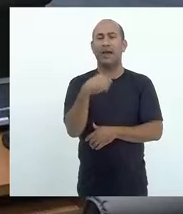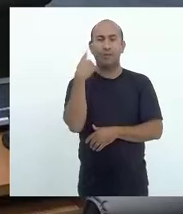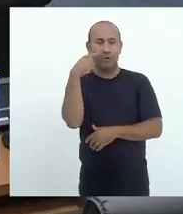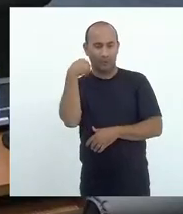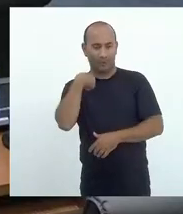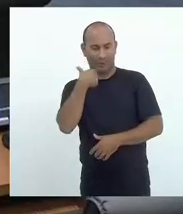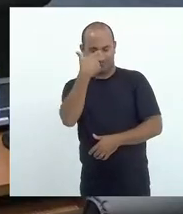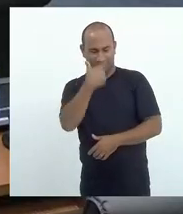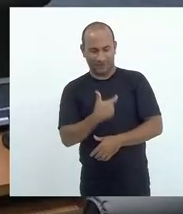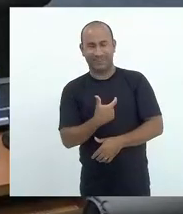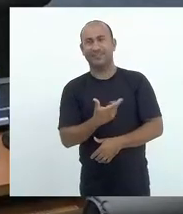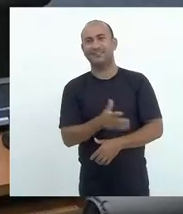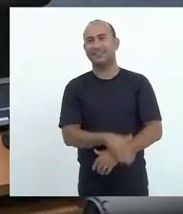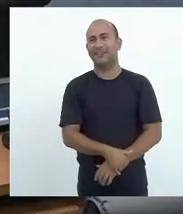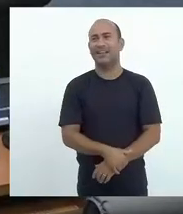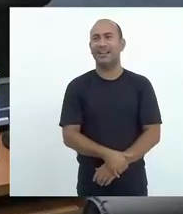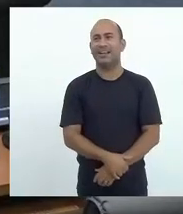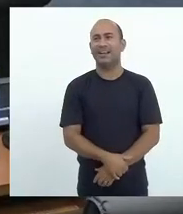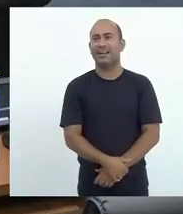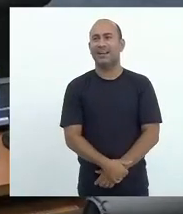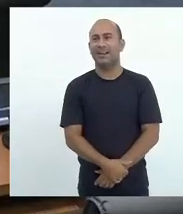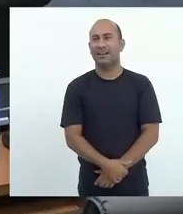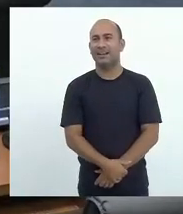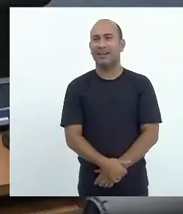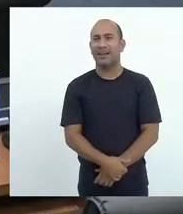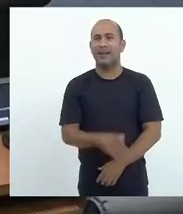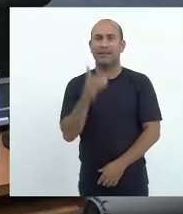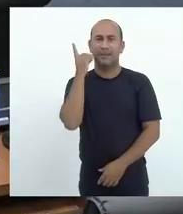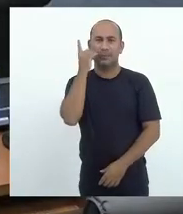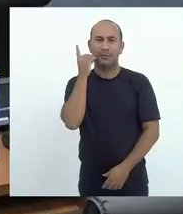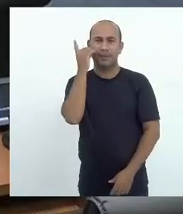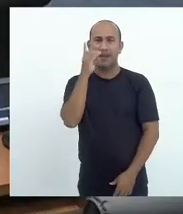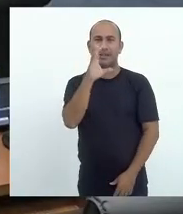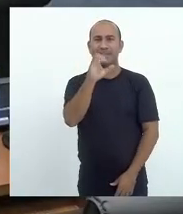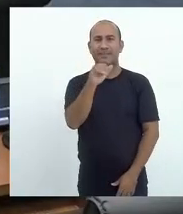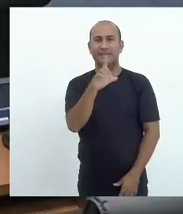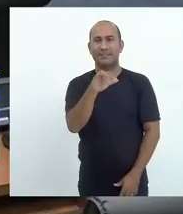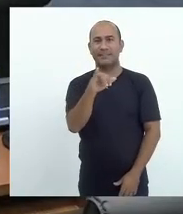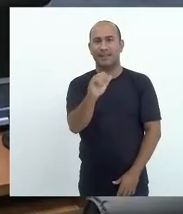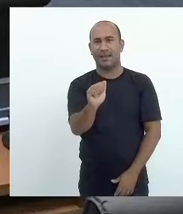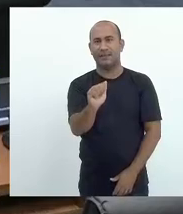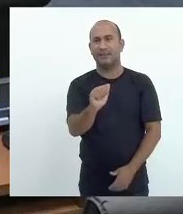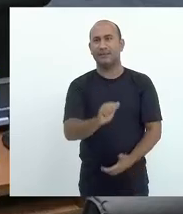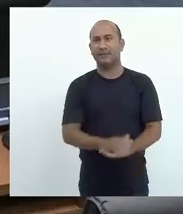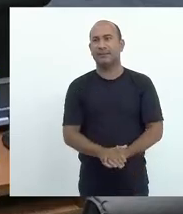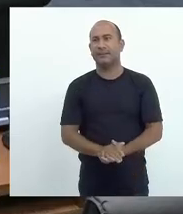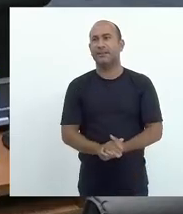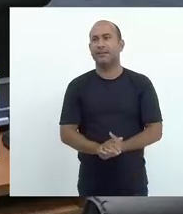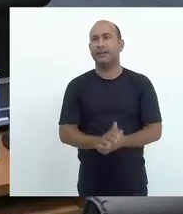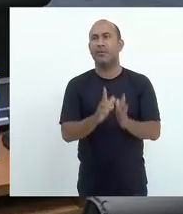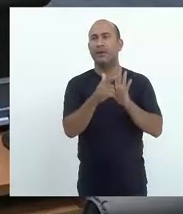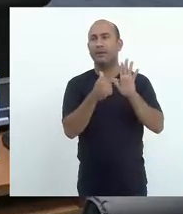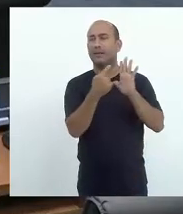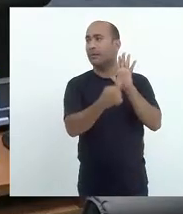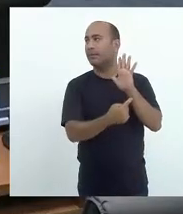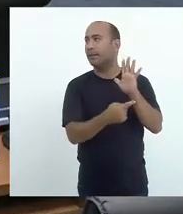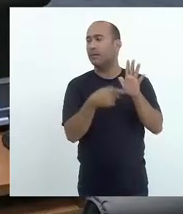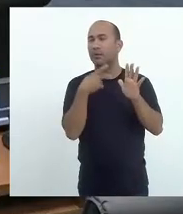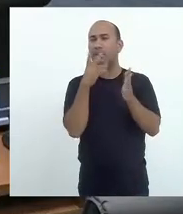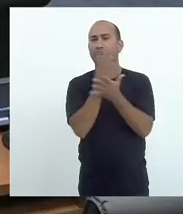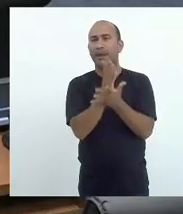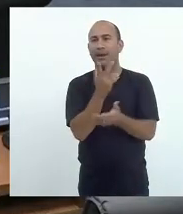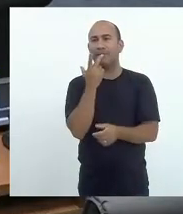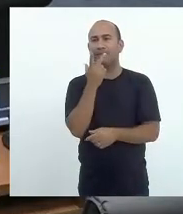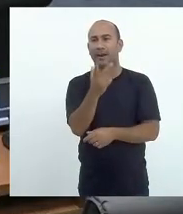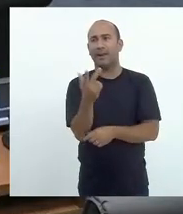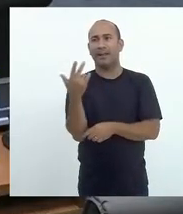aqui, deputado. Da deputada querida, deputada Célia Jordão. Abstenção do Quinoploc, que não para de falar aqui